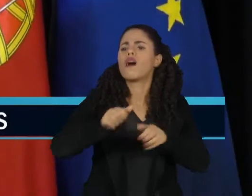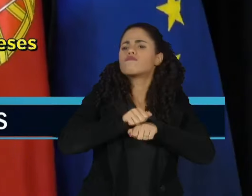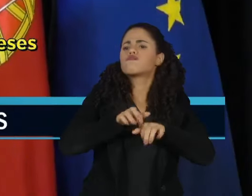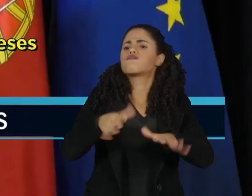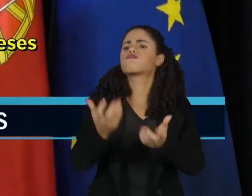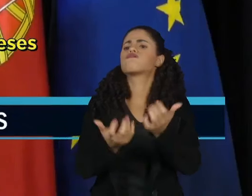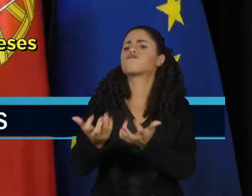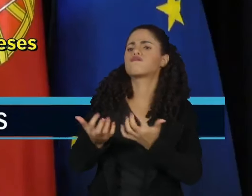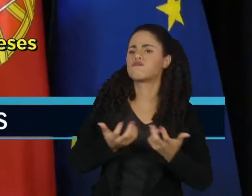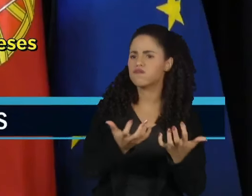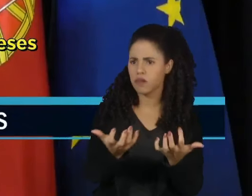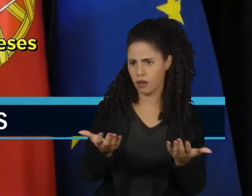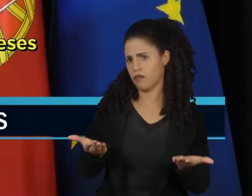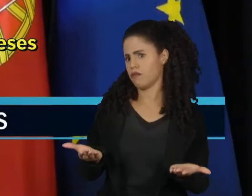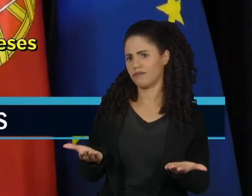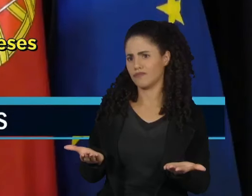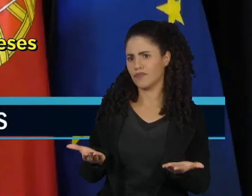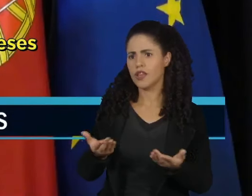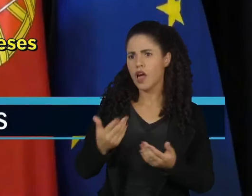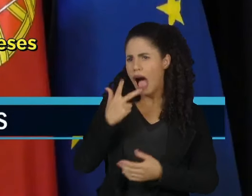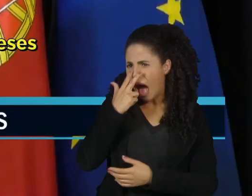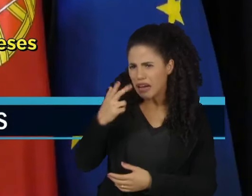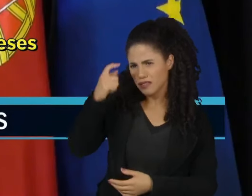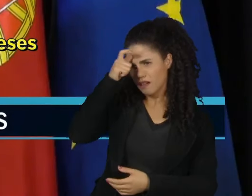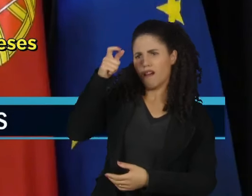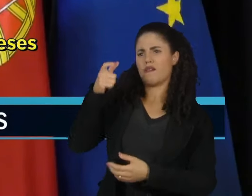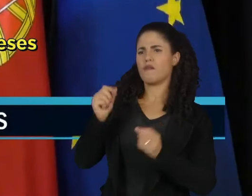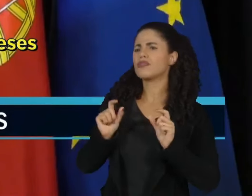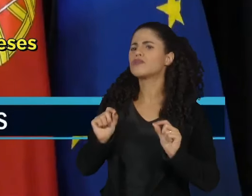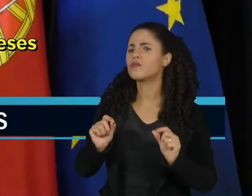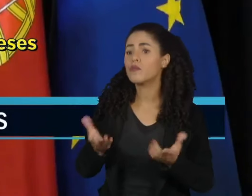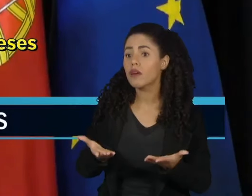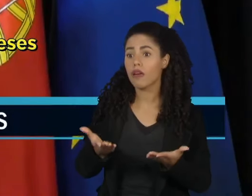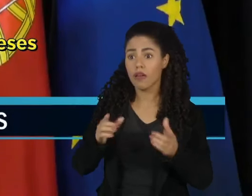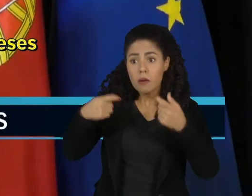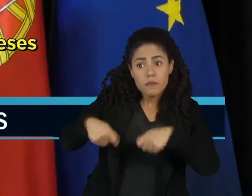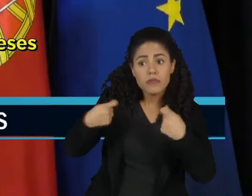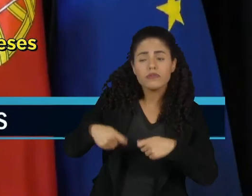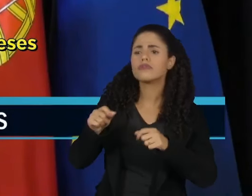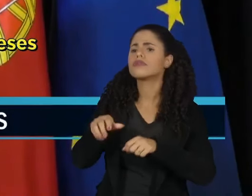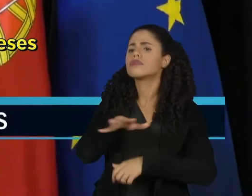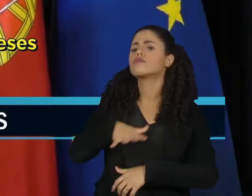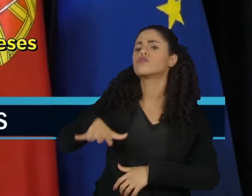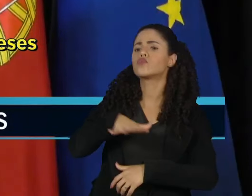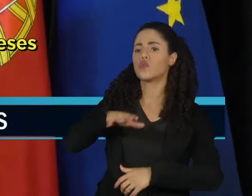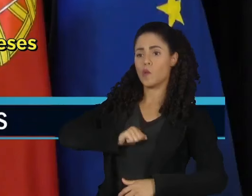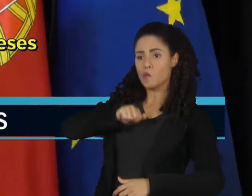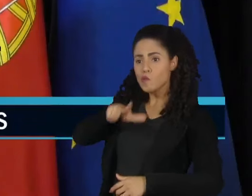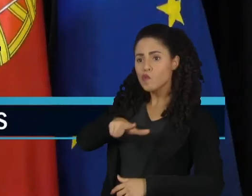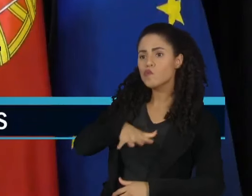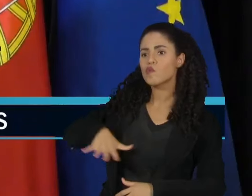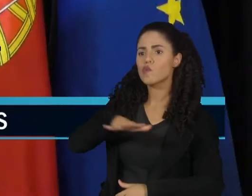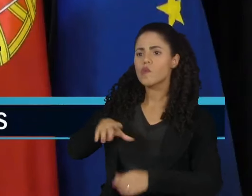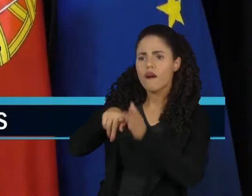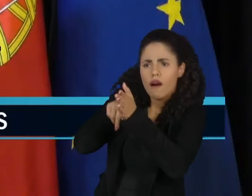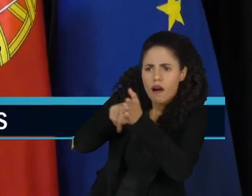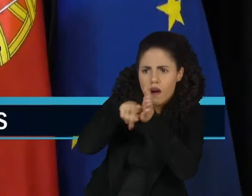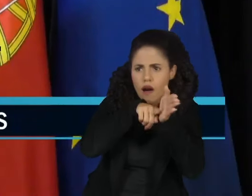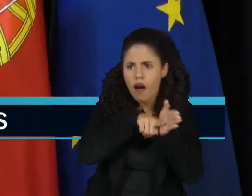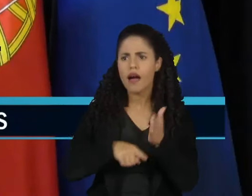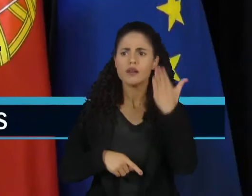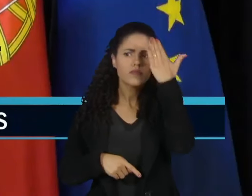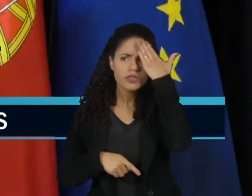florestais. Mas há coincidências a mais e há, portanto, uma necessidade das portuguesas e dos portugueses saberem